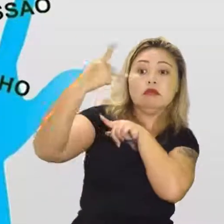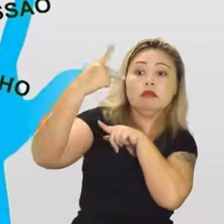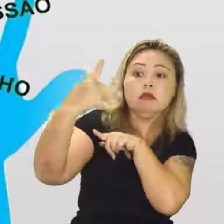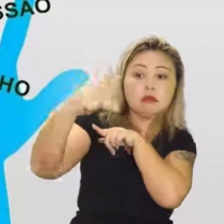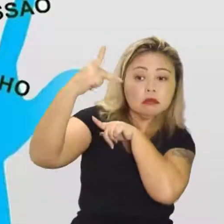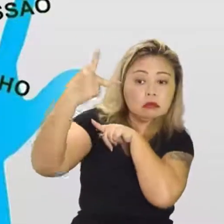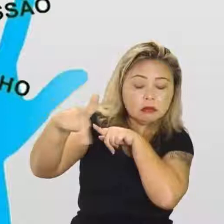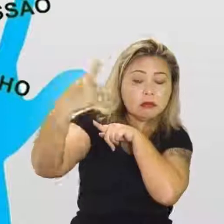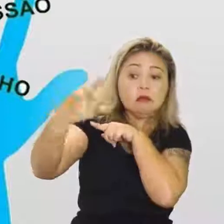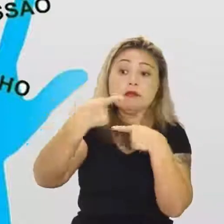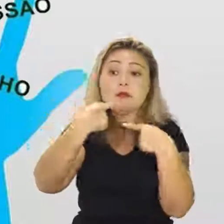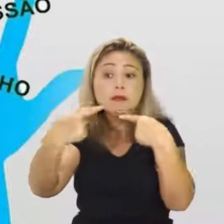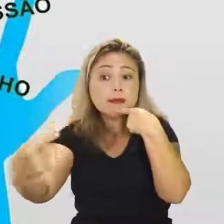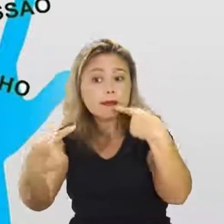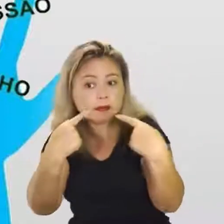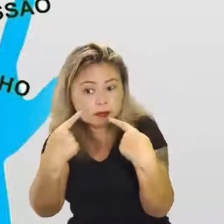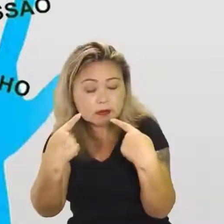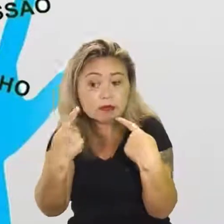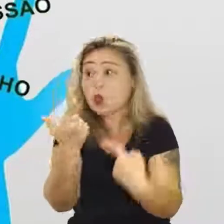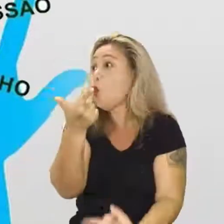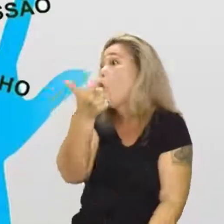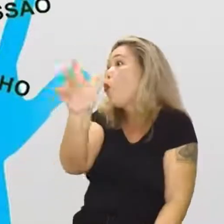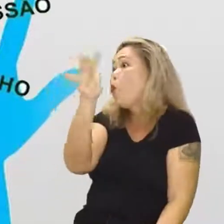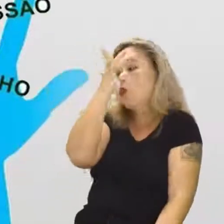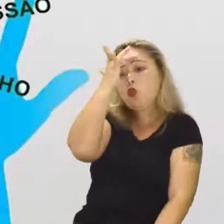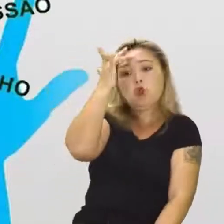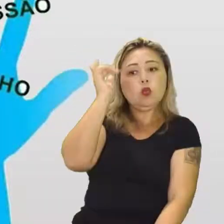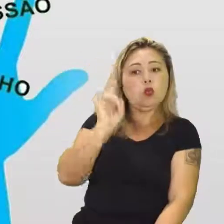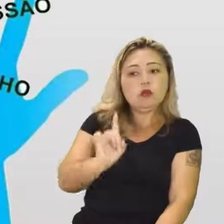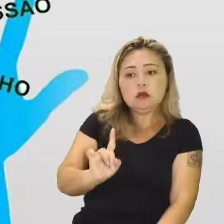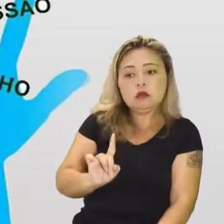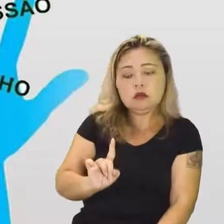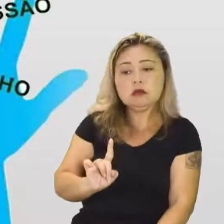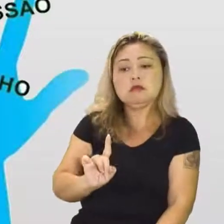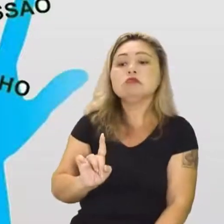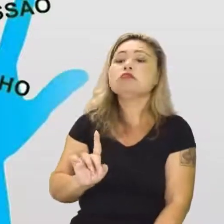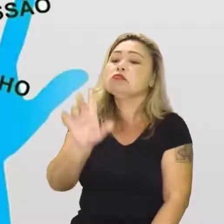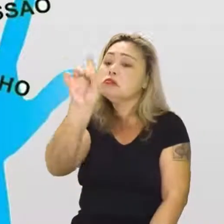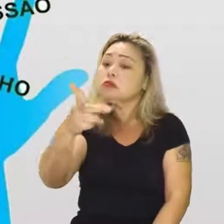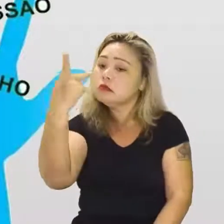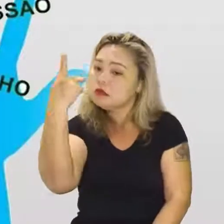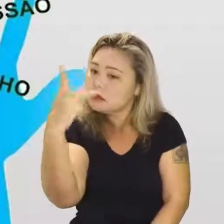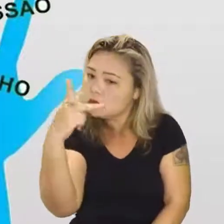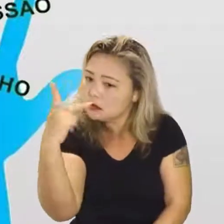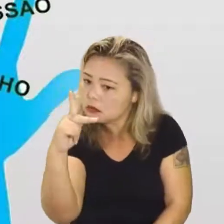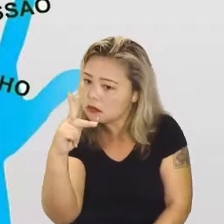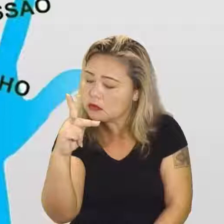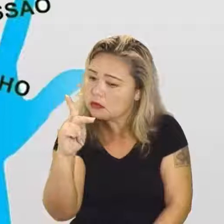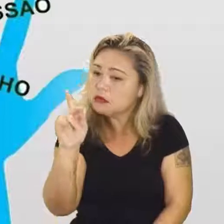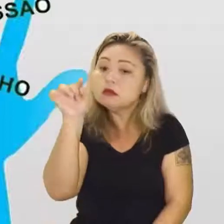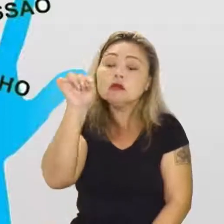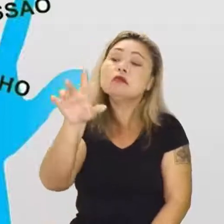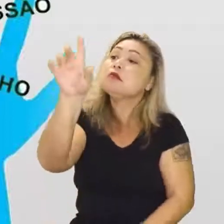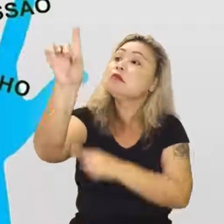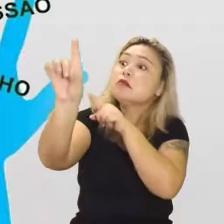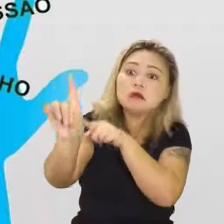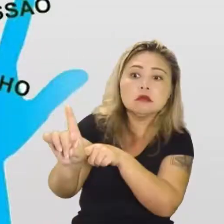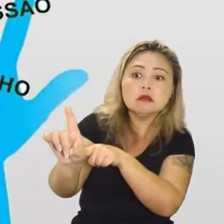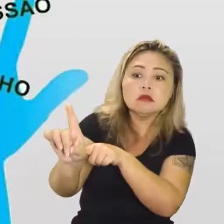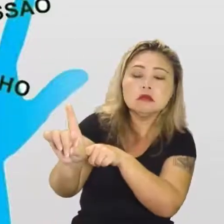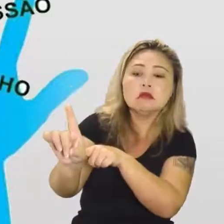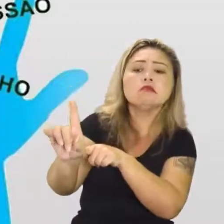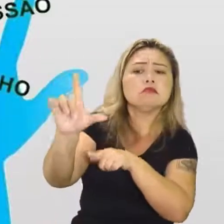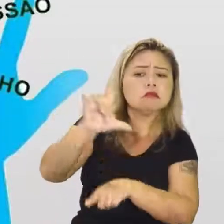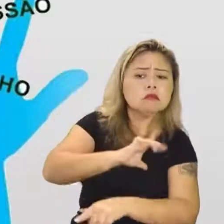que estão sendo discutidos. Não é de outra pessoa, não. É direitos seus. É aquele direito que você tem